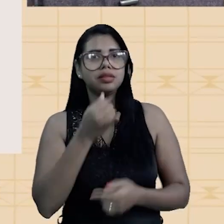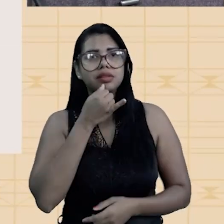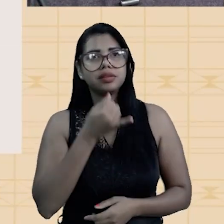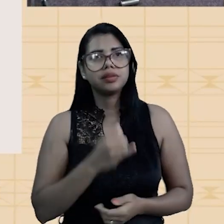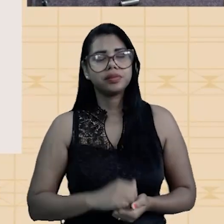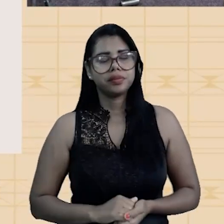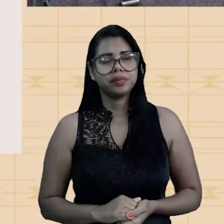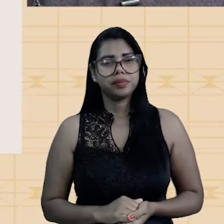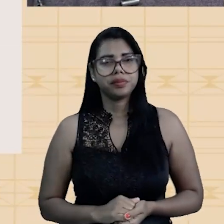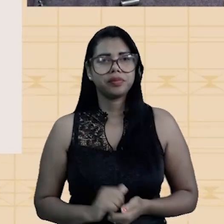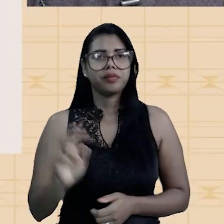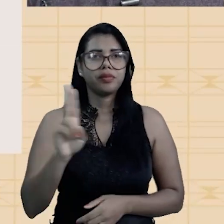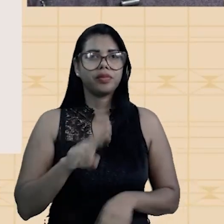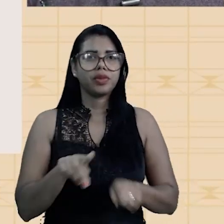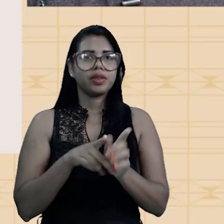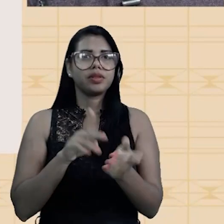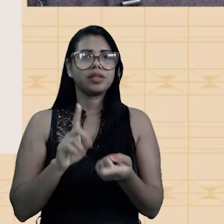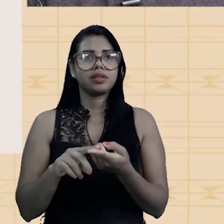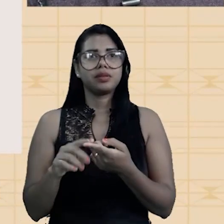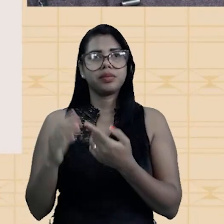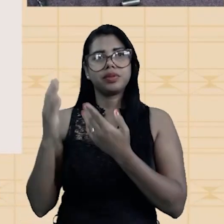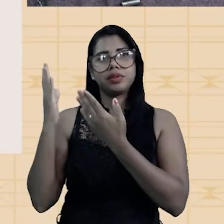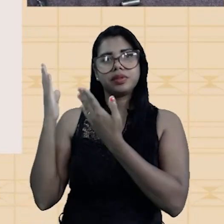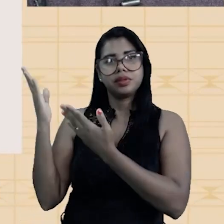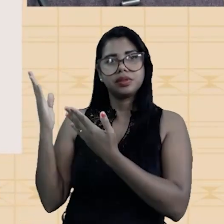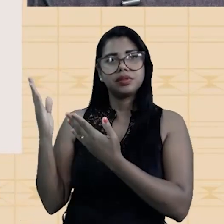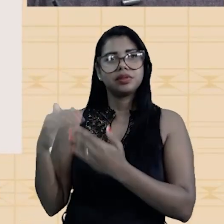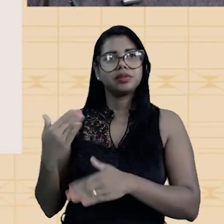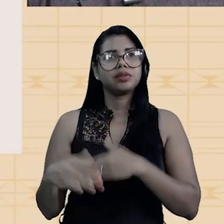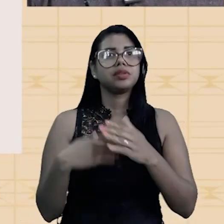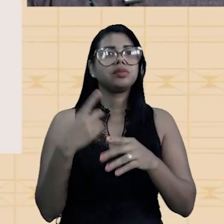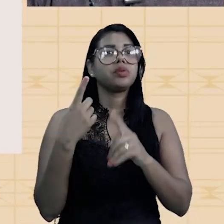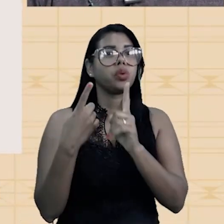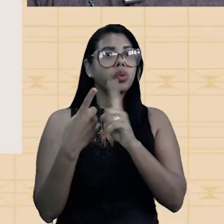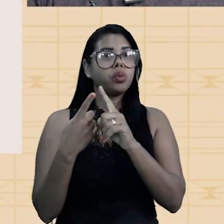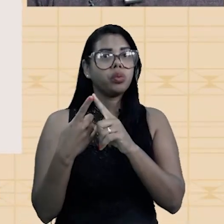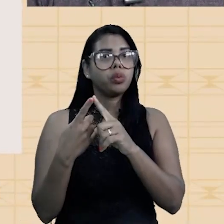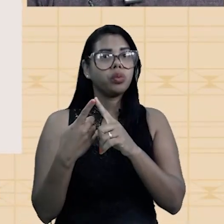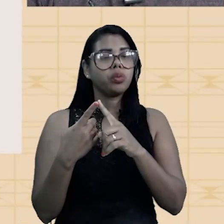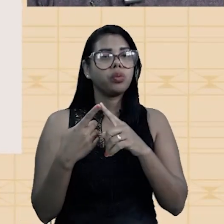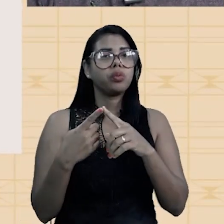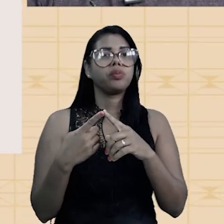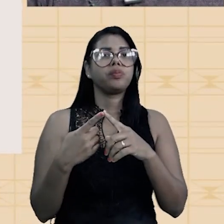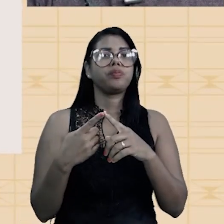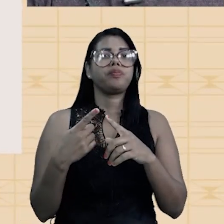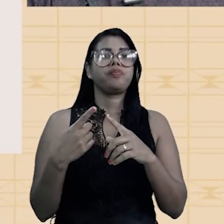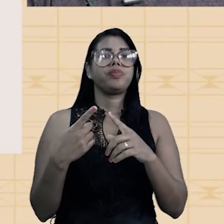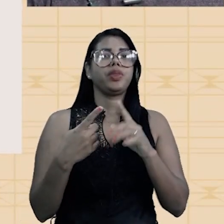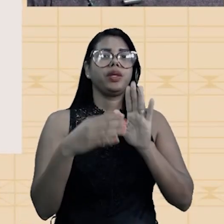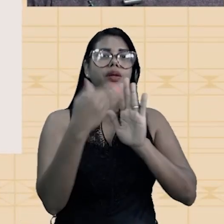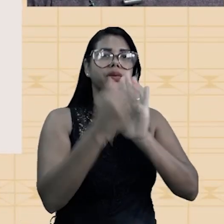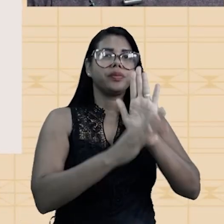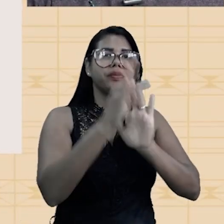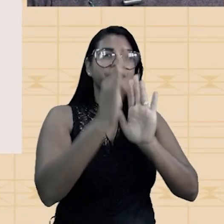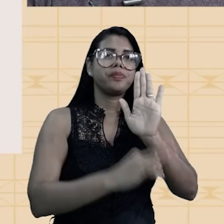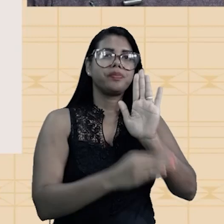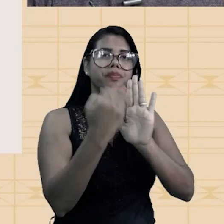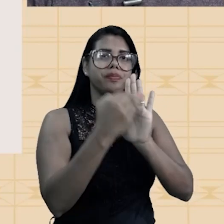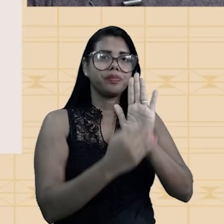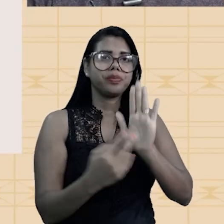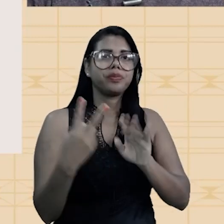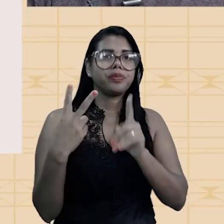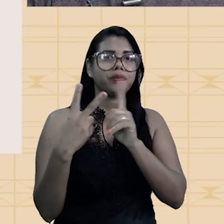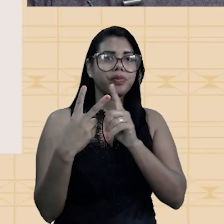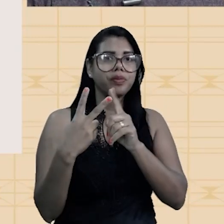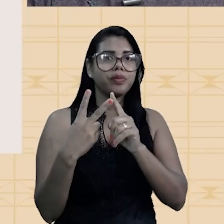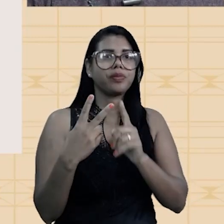ela usa isso aqui no desenvolvimento 1 e usa o entrave no desenvolvimento 2.